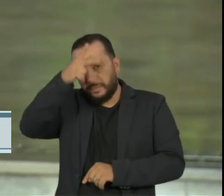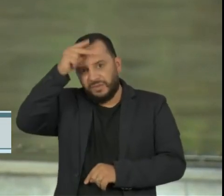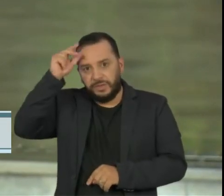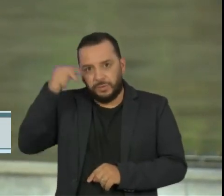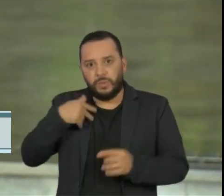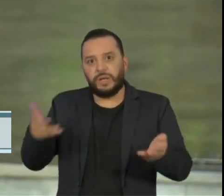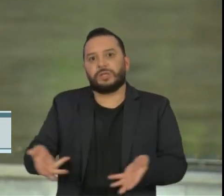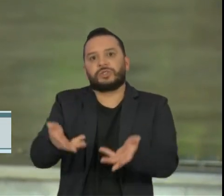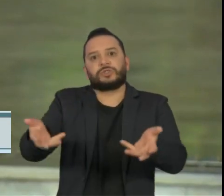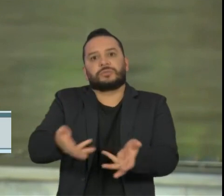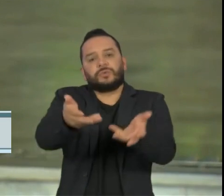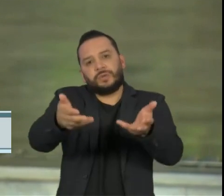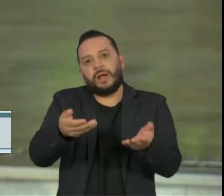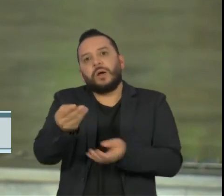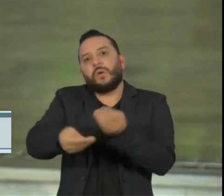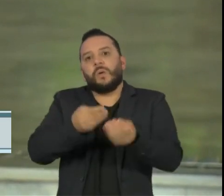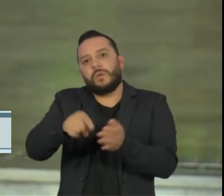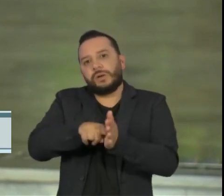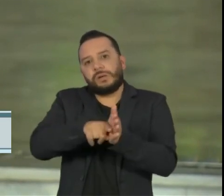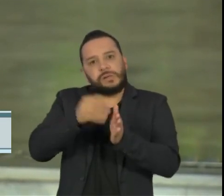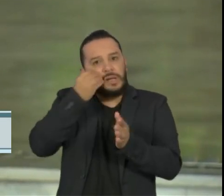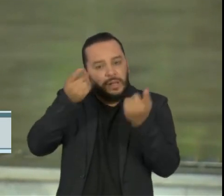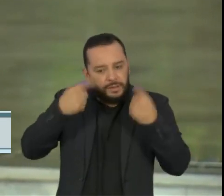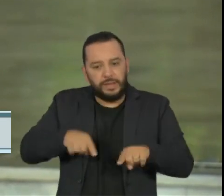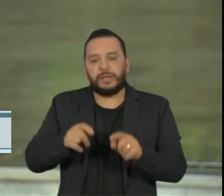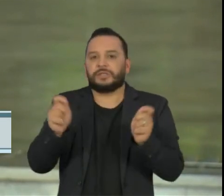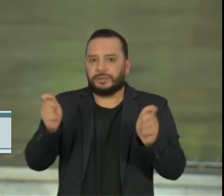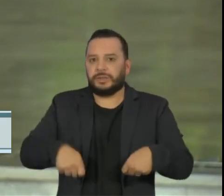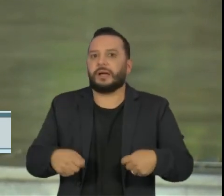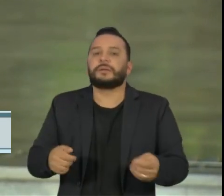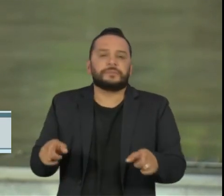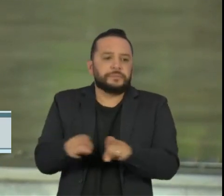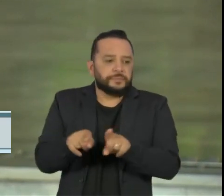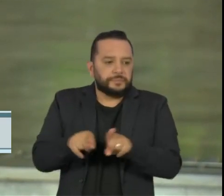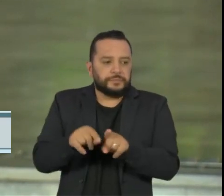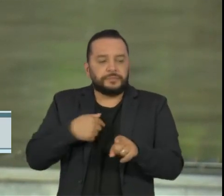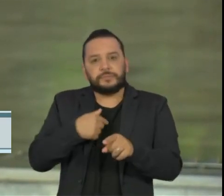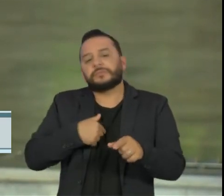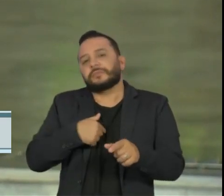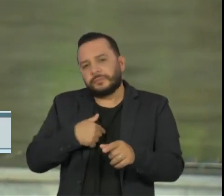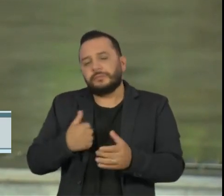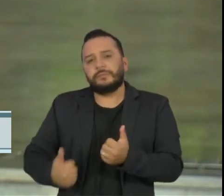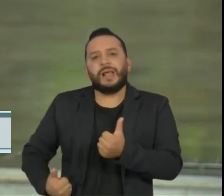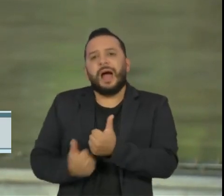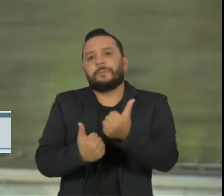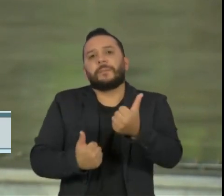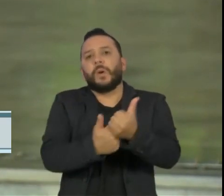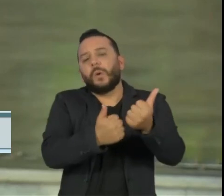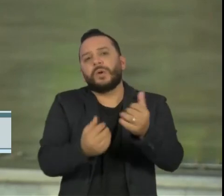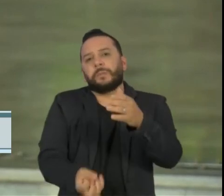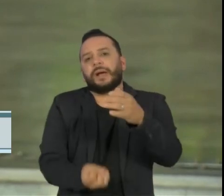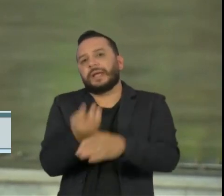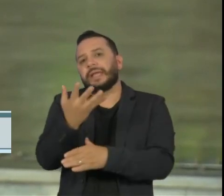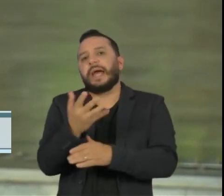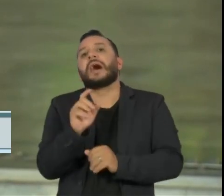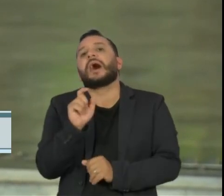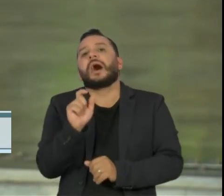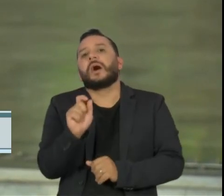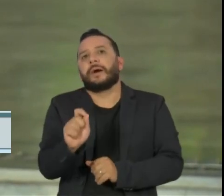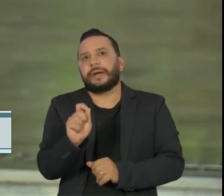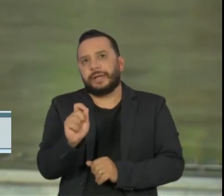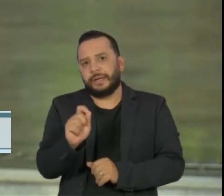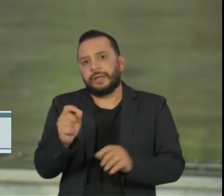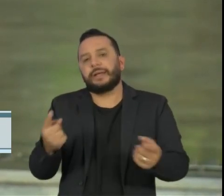estimular e acelerar o processo de testagem. Com isso, a gente vai trabalhar também com eles, com apoio na elaboração